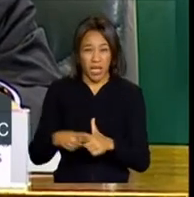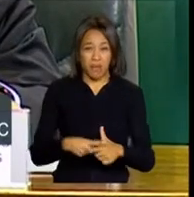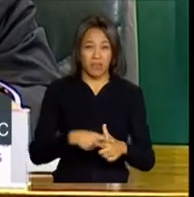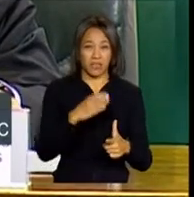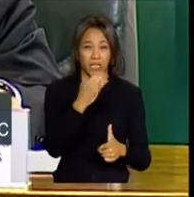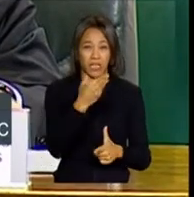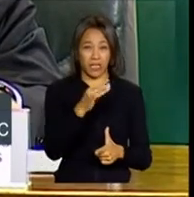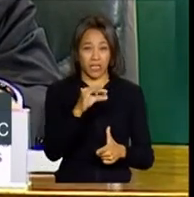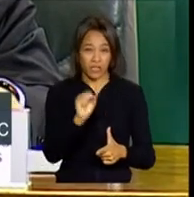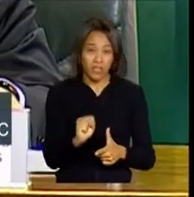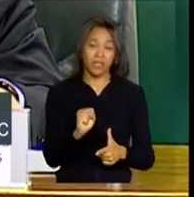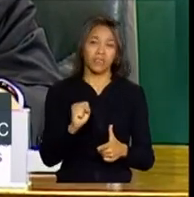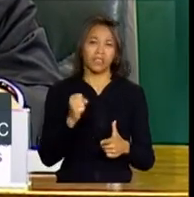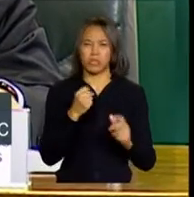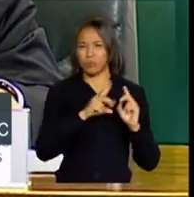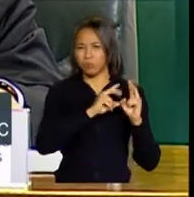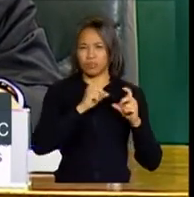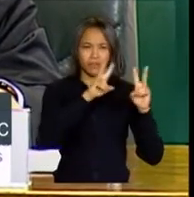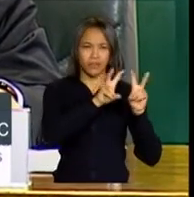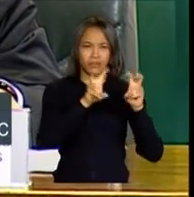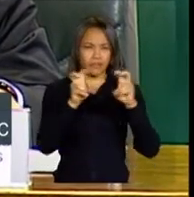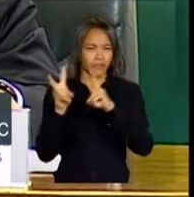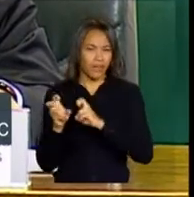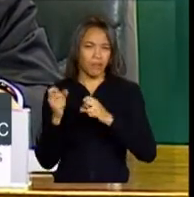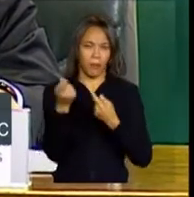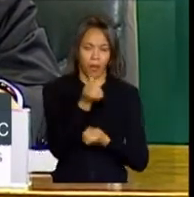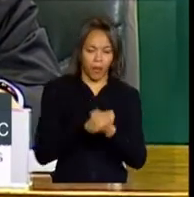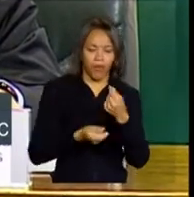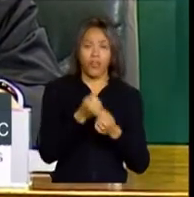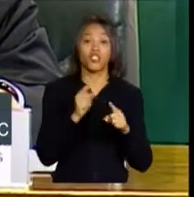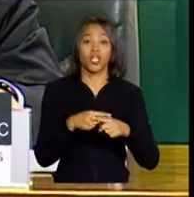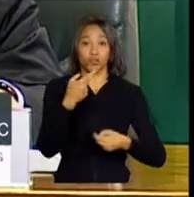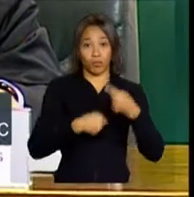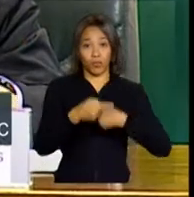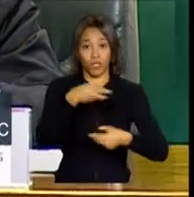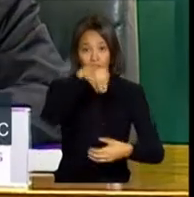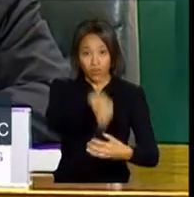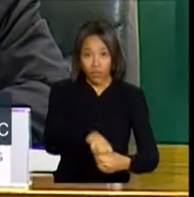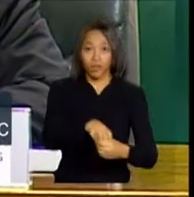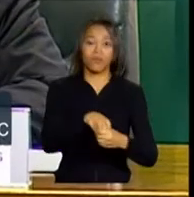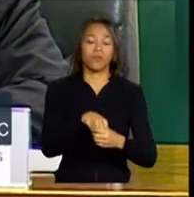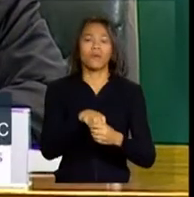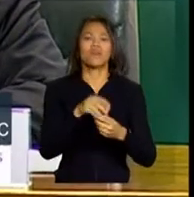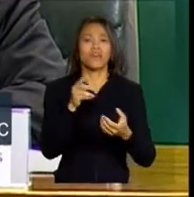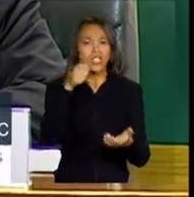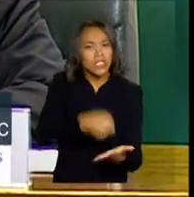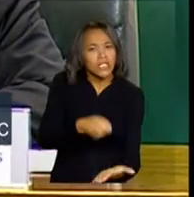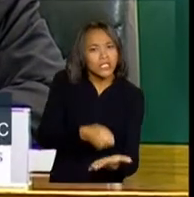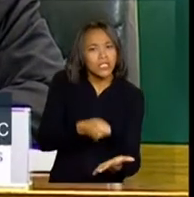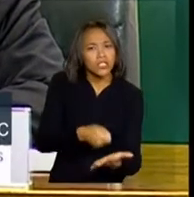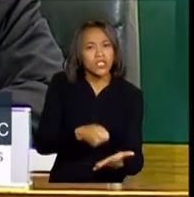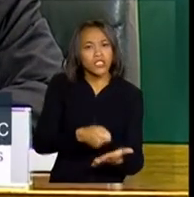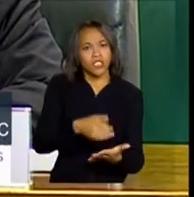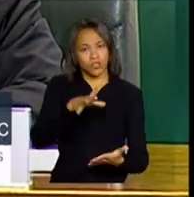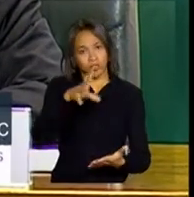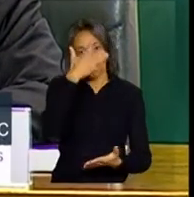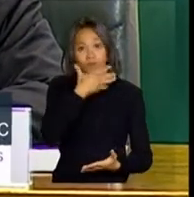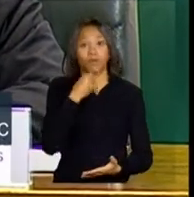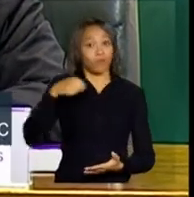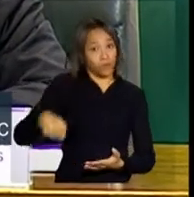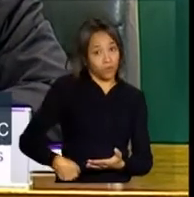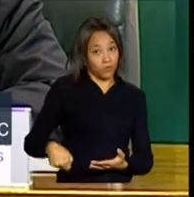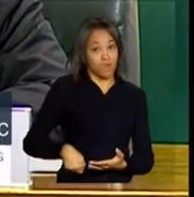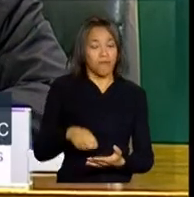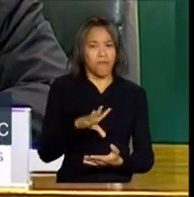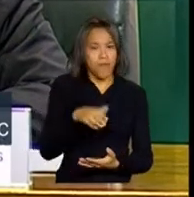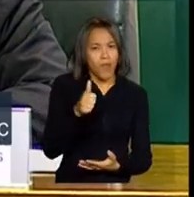crescente relevância dos temas financeiros Nas questões de política externa fato que passou a exigir dos diplomatas maior familiaridade